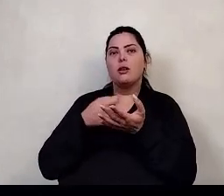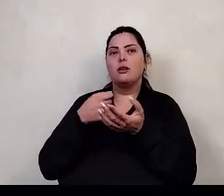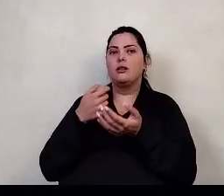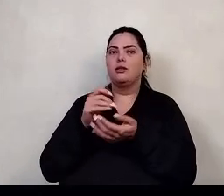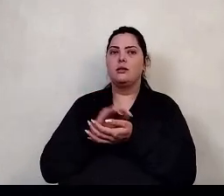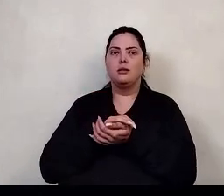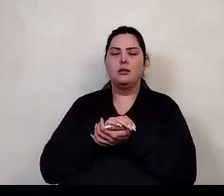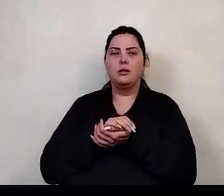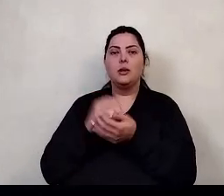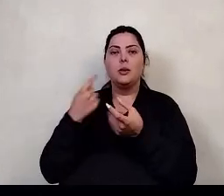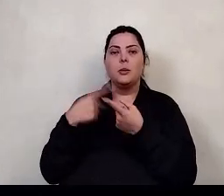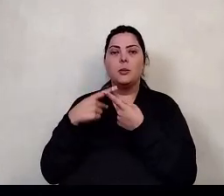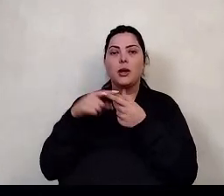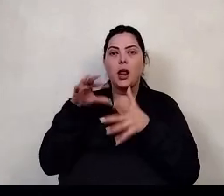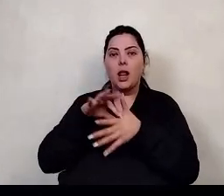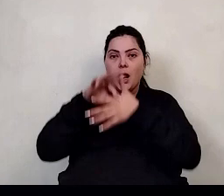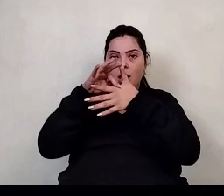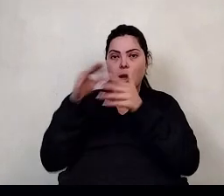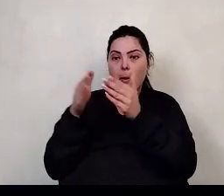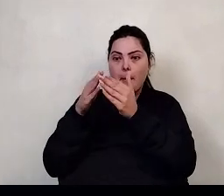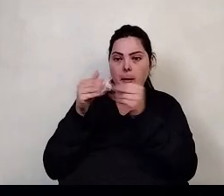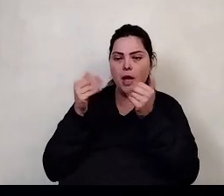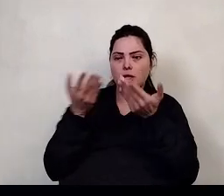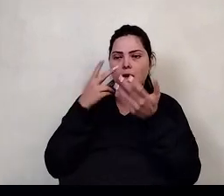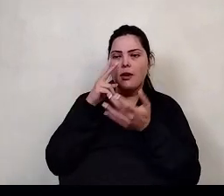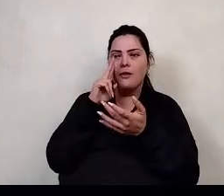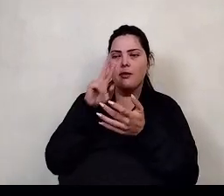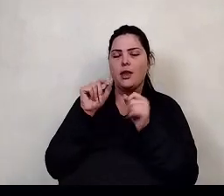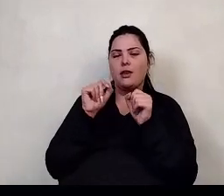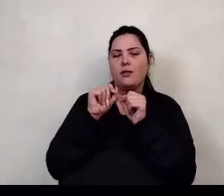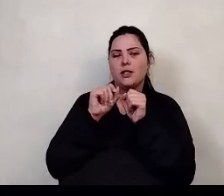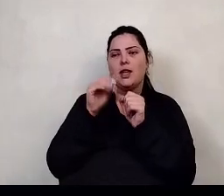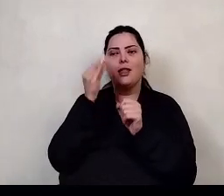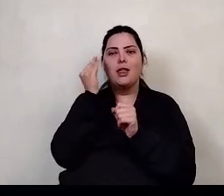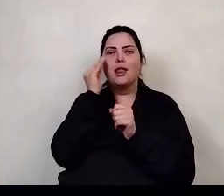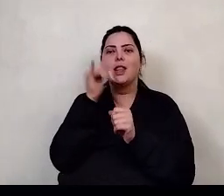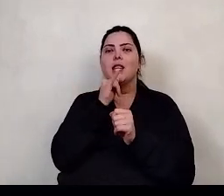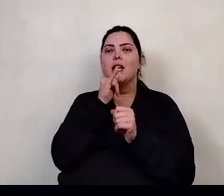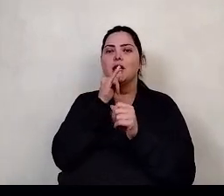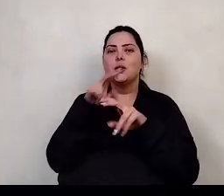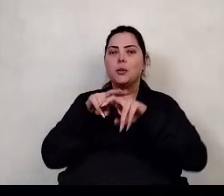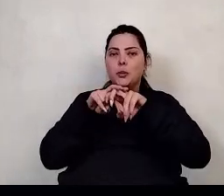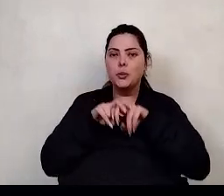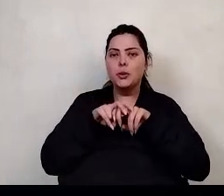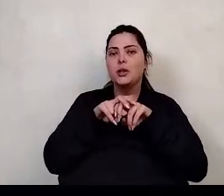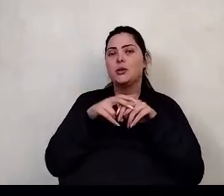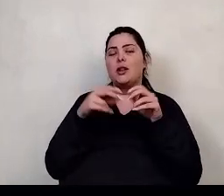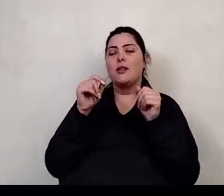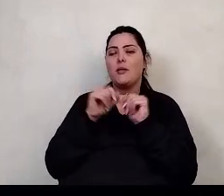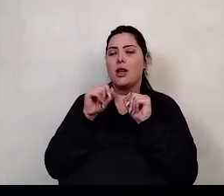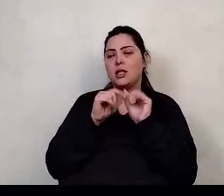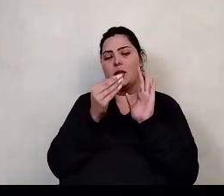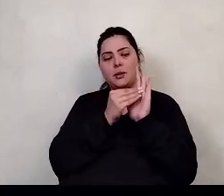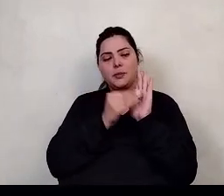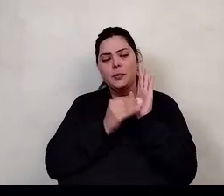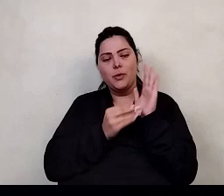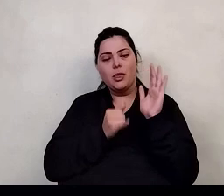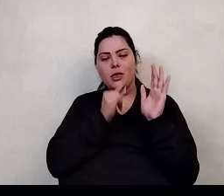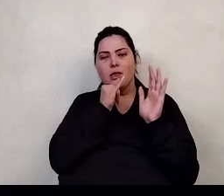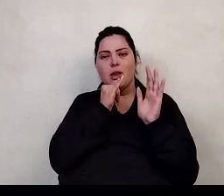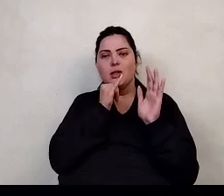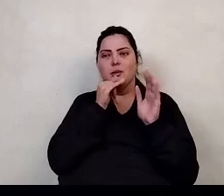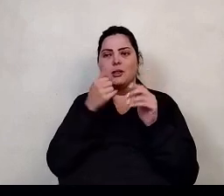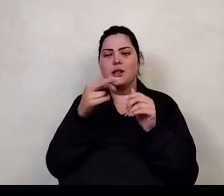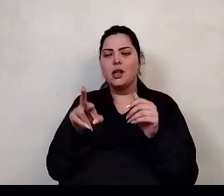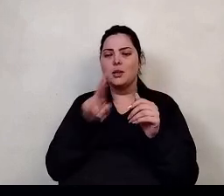porque os líderes acabam pedindo para esses testes serem implementados, certo? Então, acaba que, por mais que eles implementem testes, isso acaba não dando o retorno que eles